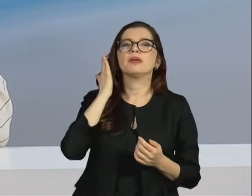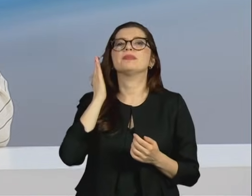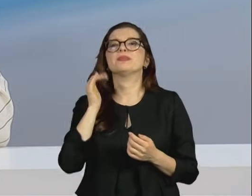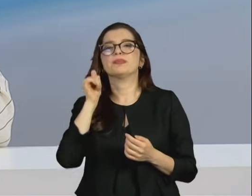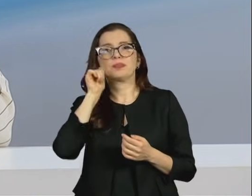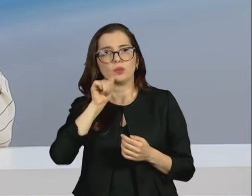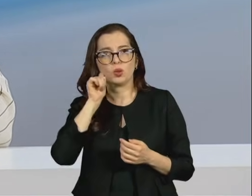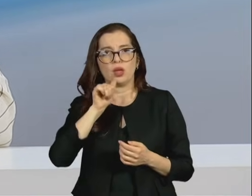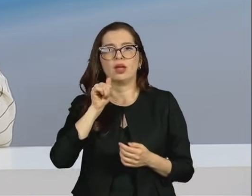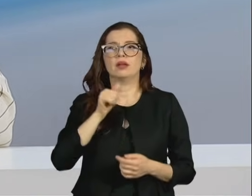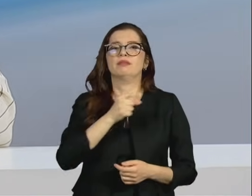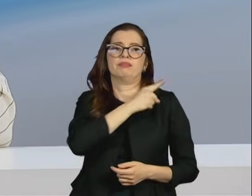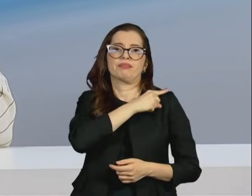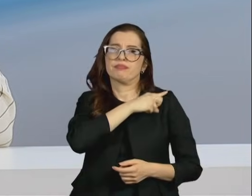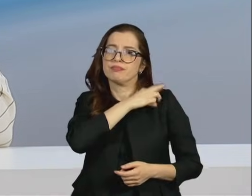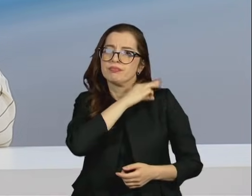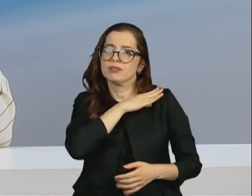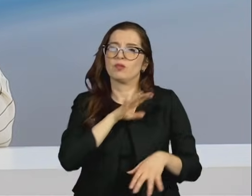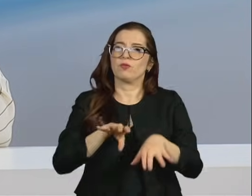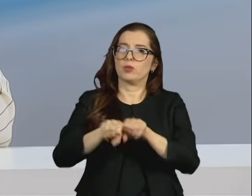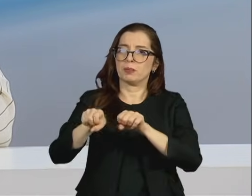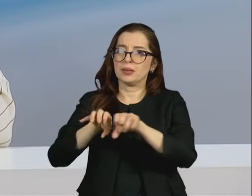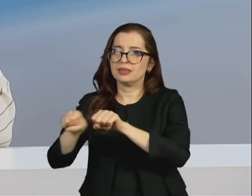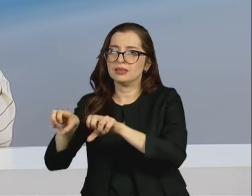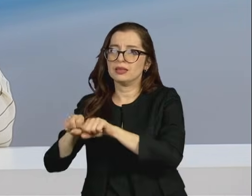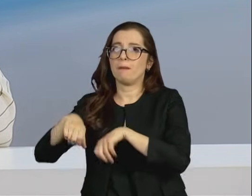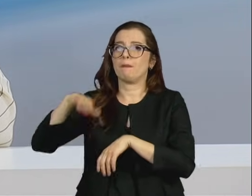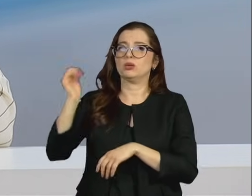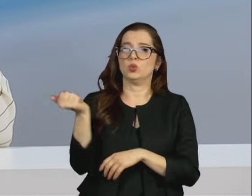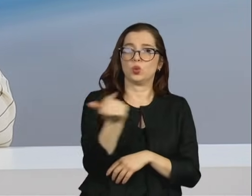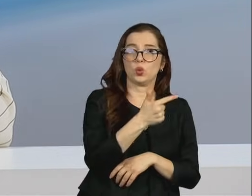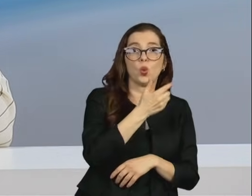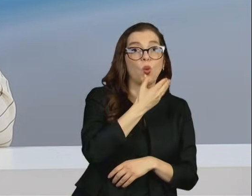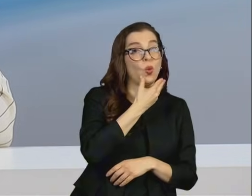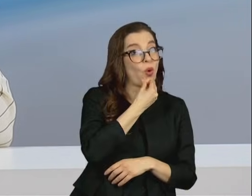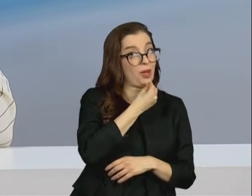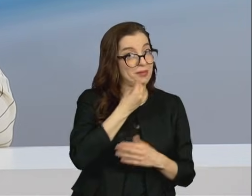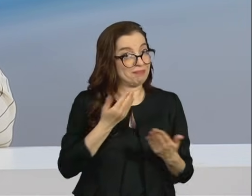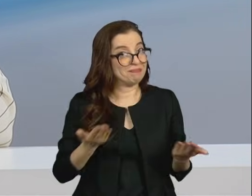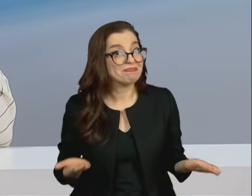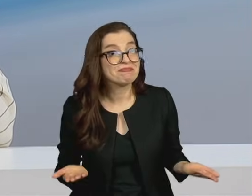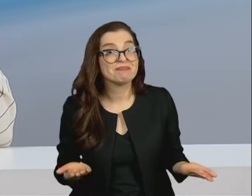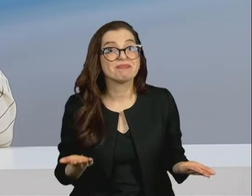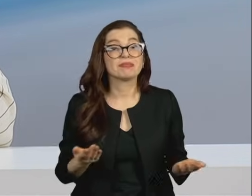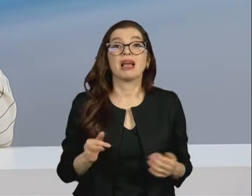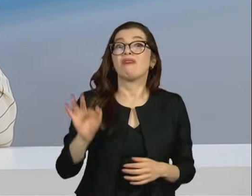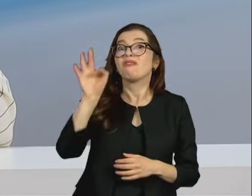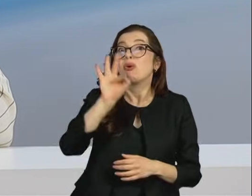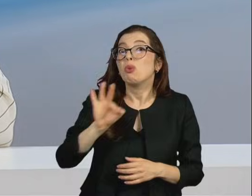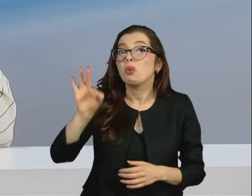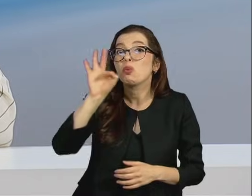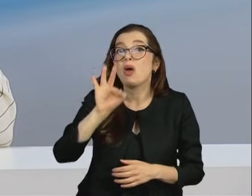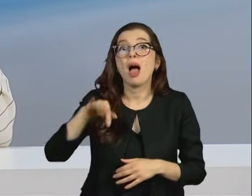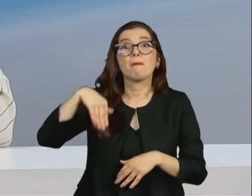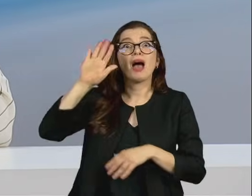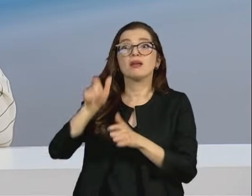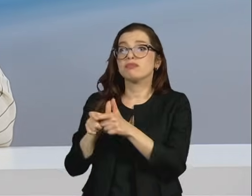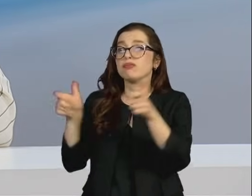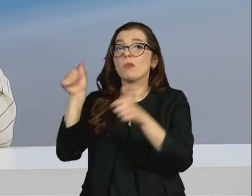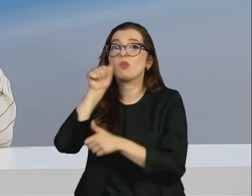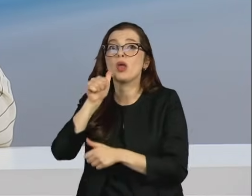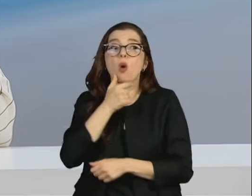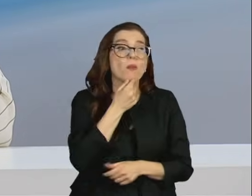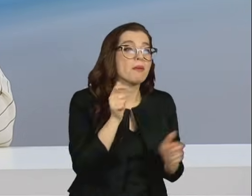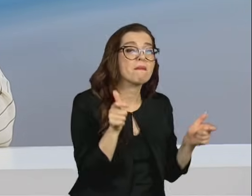escolaridade, somos maioria nas universidades, e também que as mulheres... Muitas, mesmo com todos